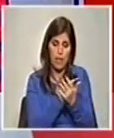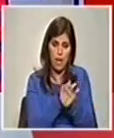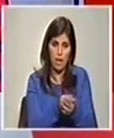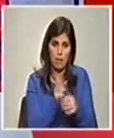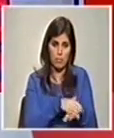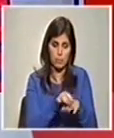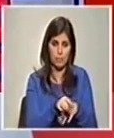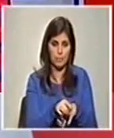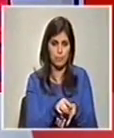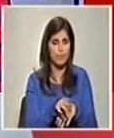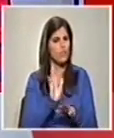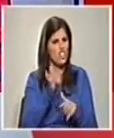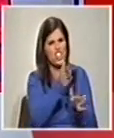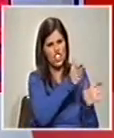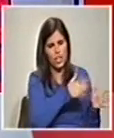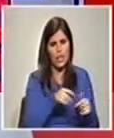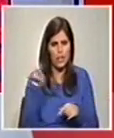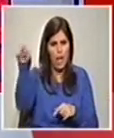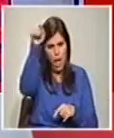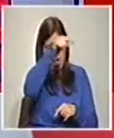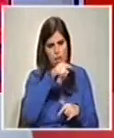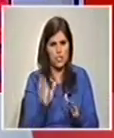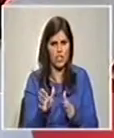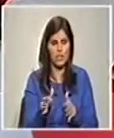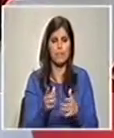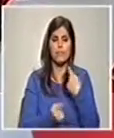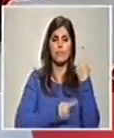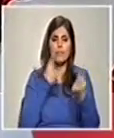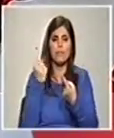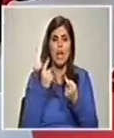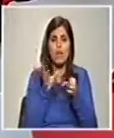Sim, que já existem várias frentes, ou seja, há